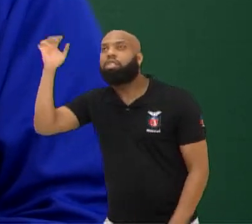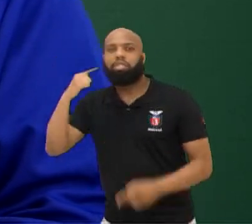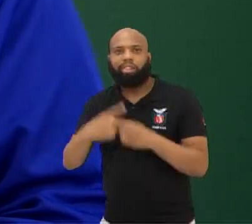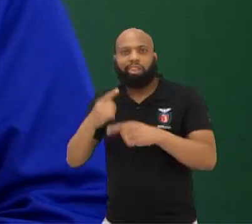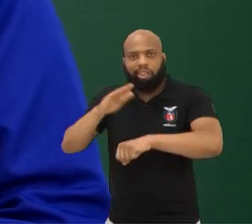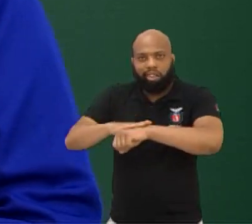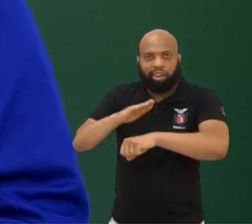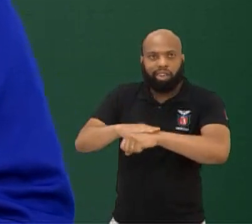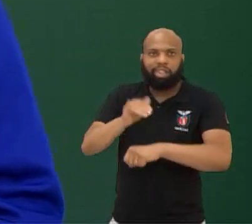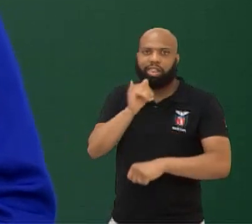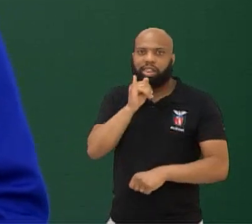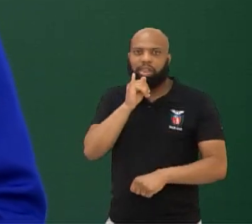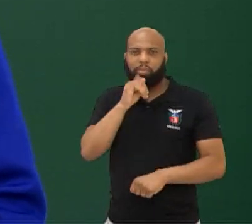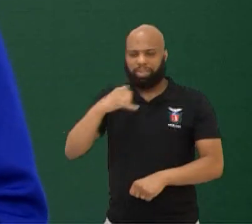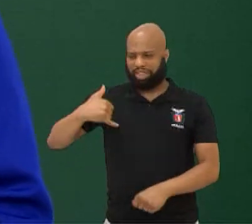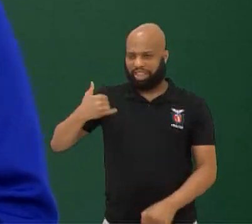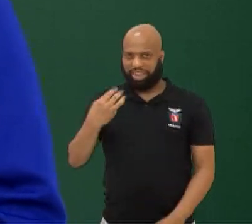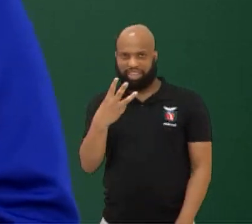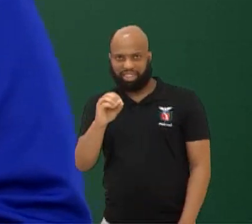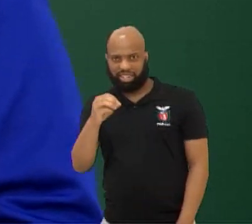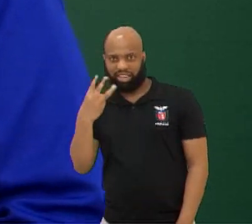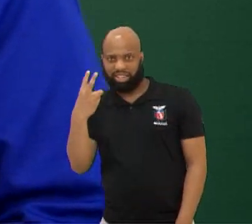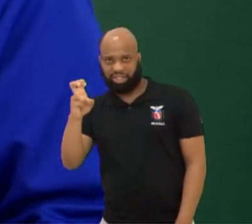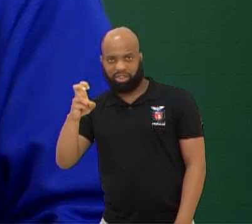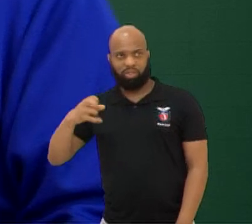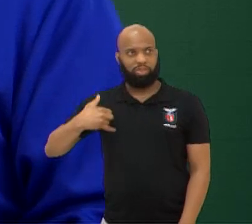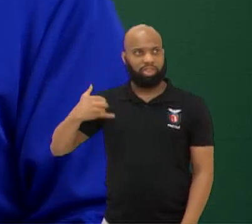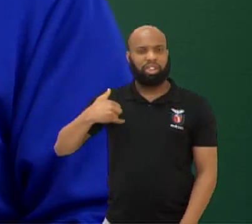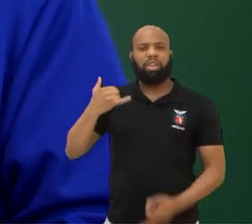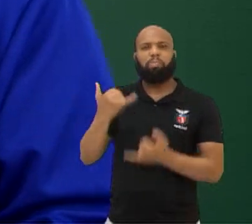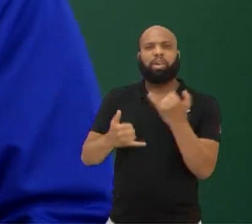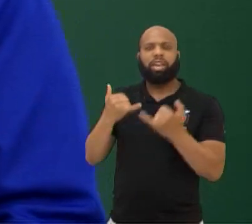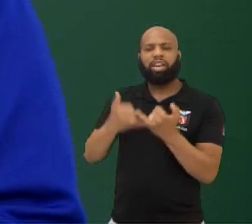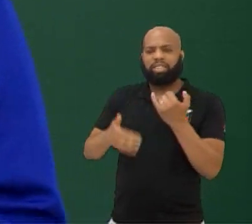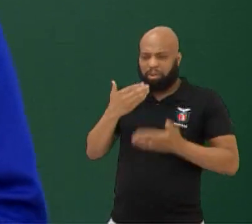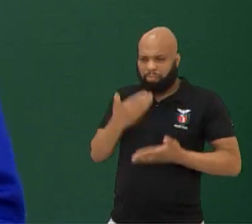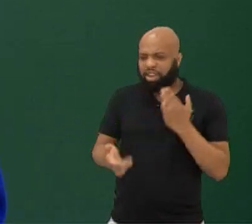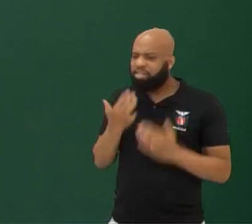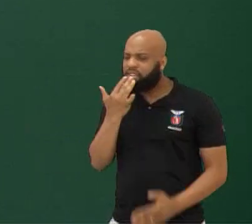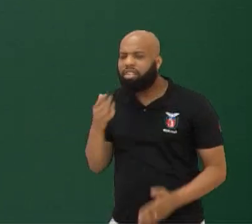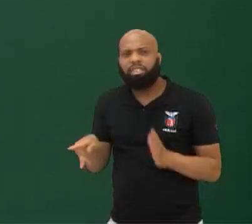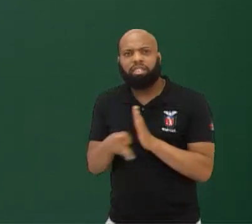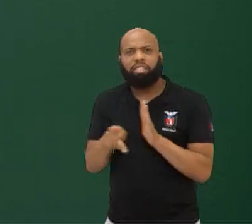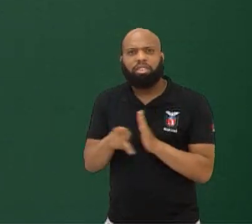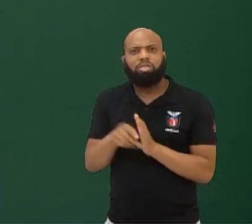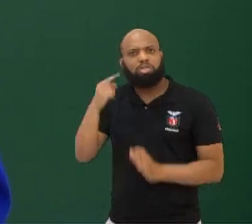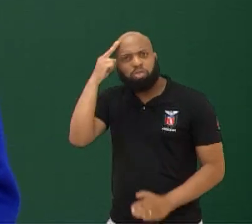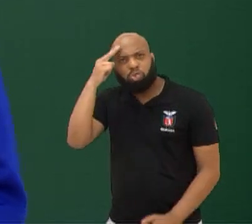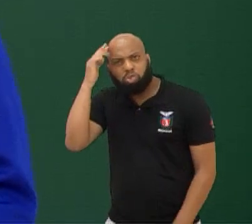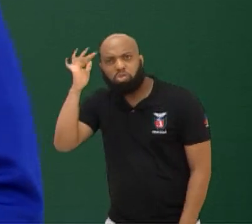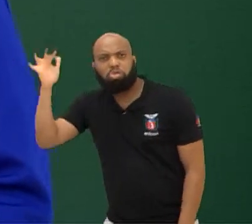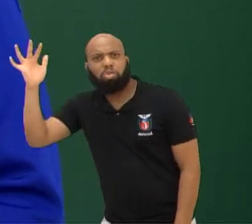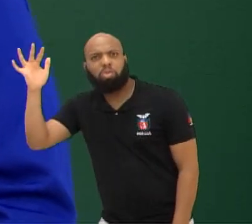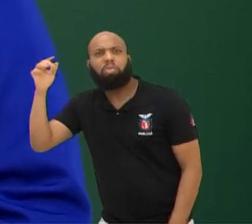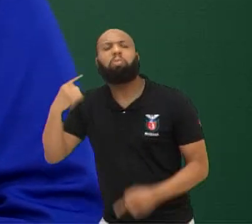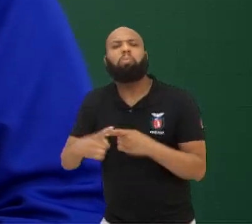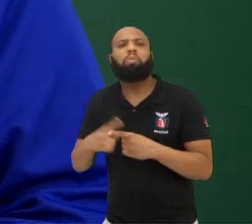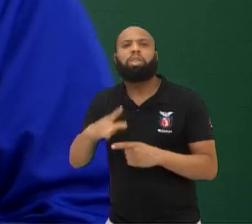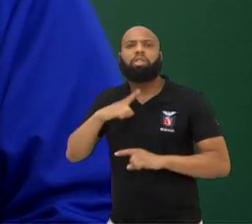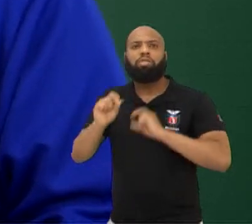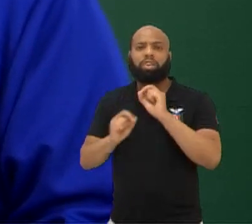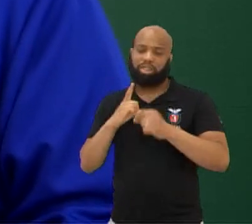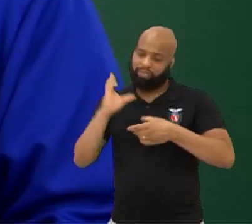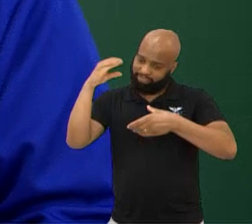quando você passa dos 30 a 35 anos, os seus sonhos acabam ficando sem cor. Tá? Isso remete a uma característica primitiva dentro